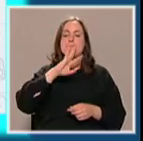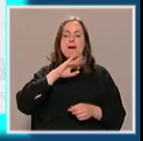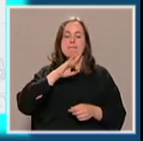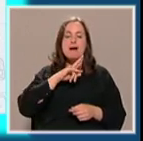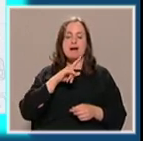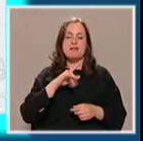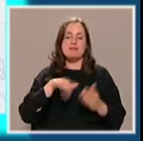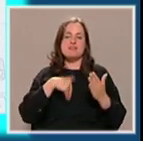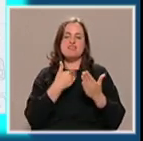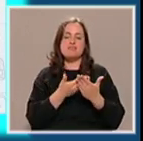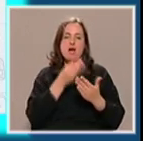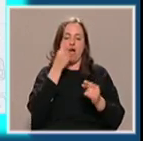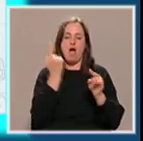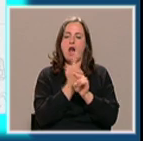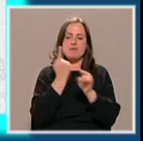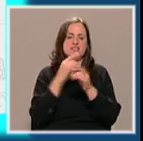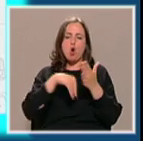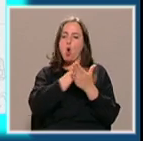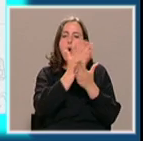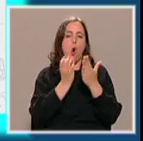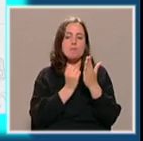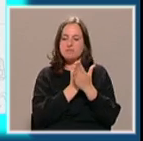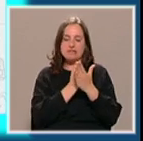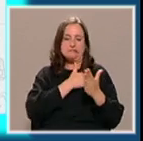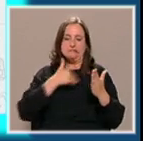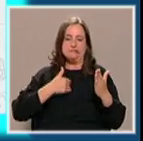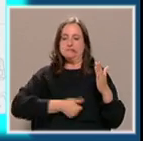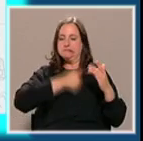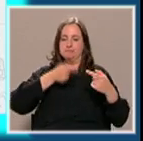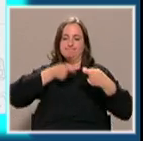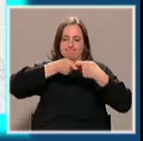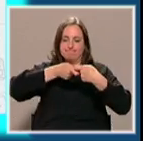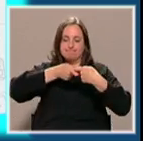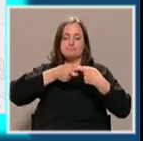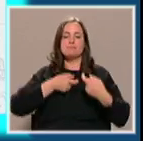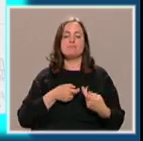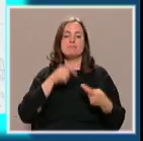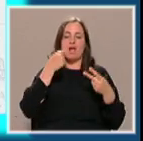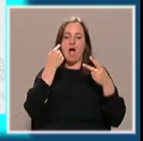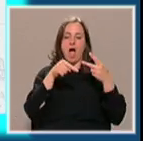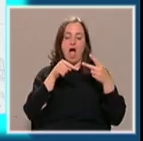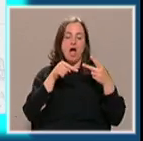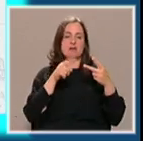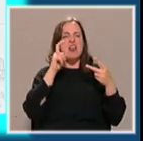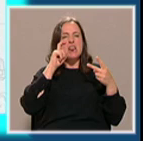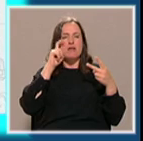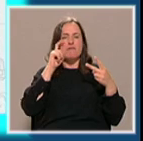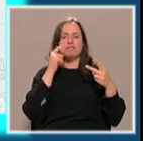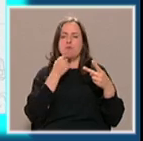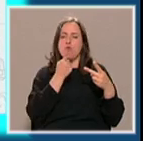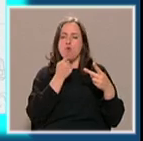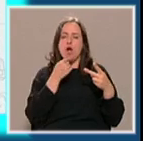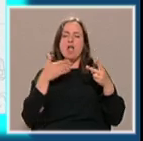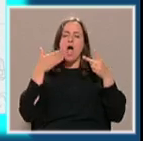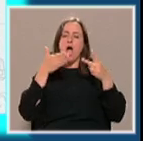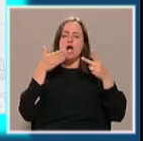proporciona uma nutrição completa e adequada, contém anticorpos que ajudam